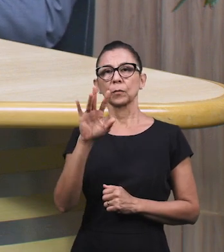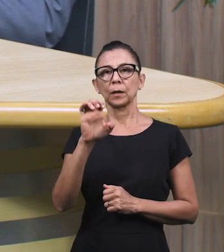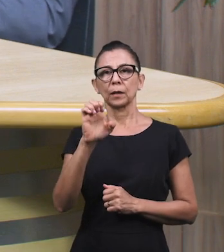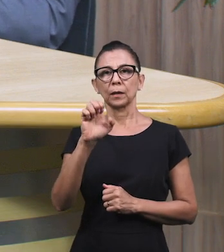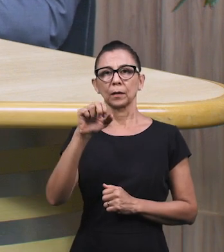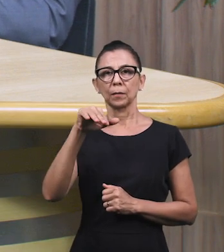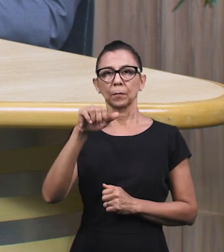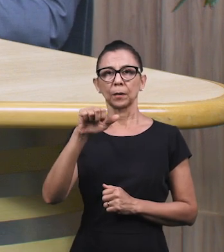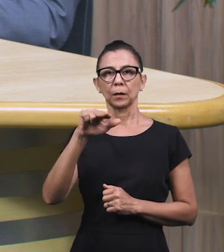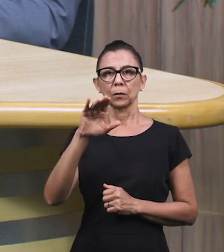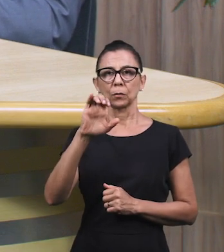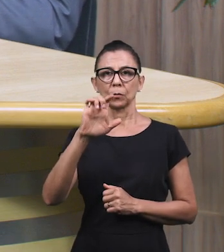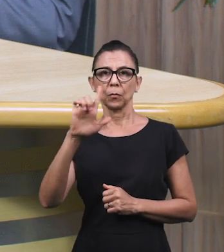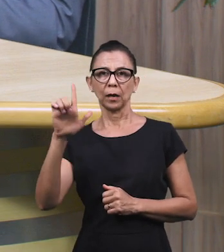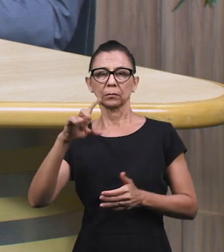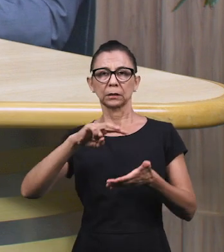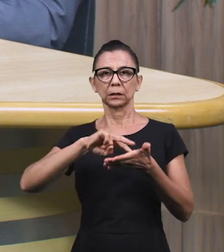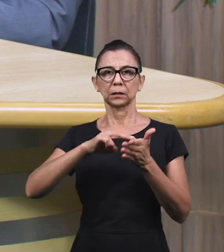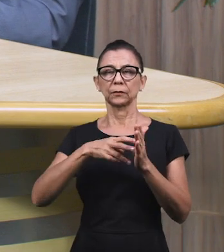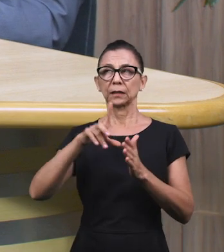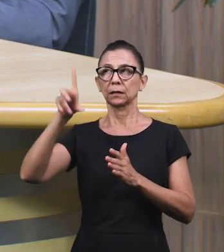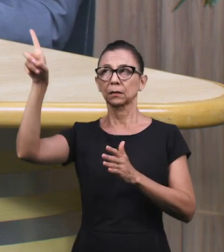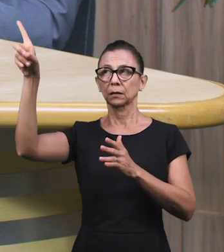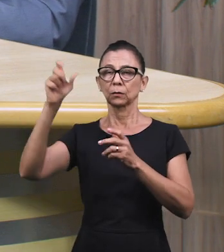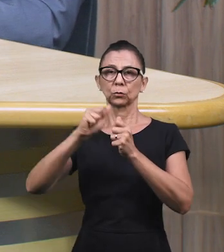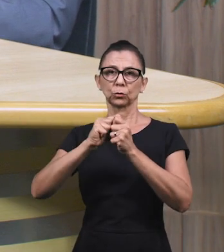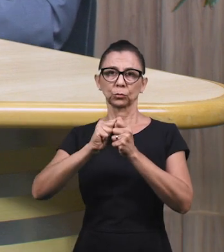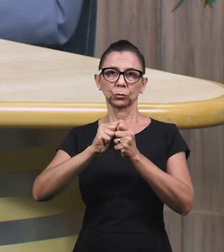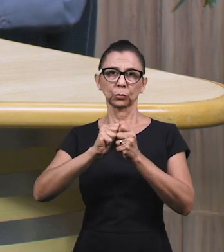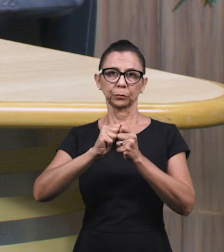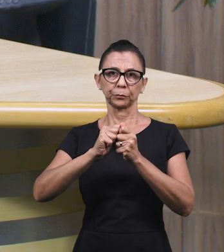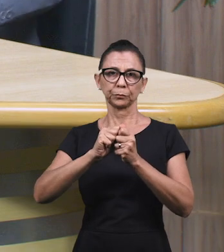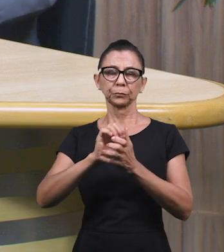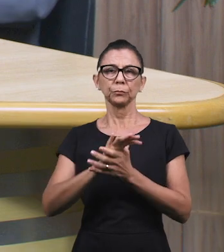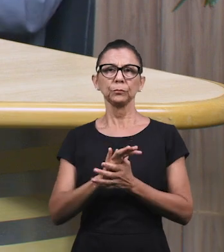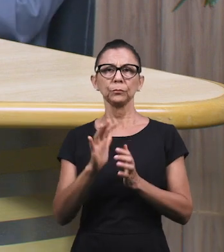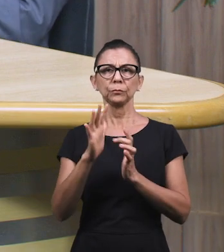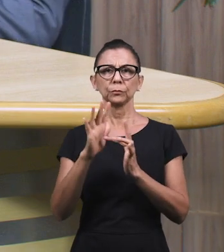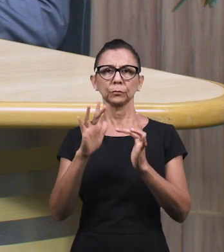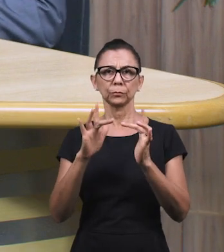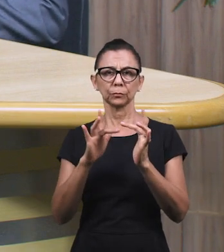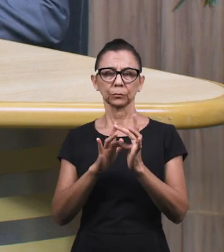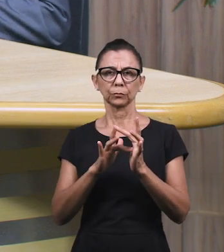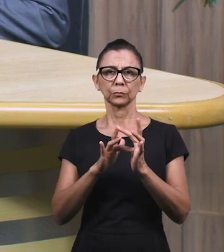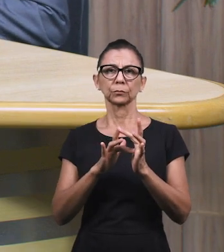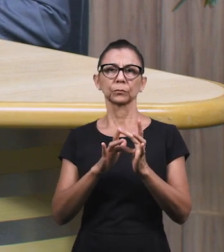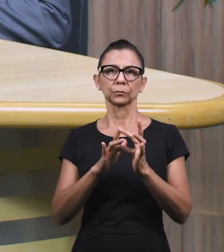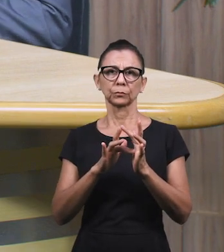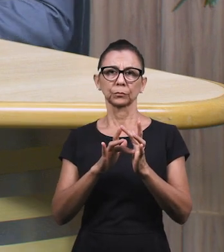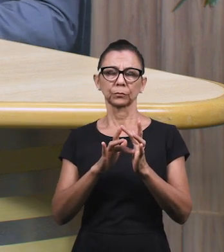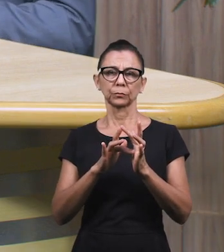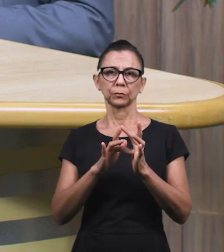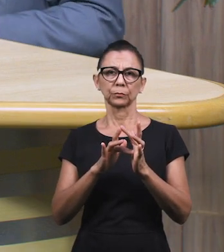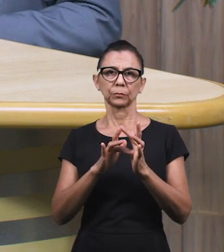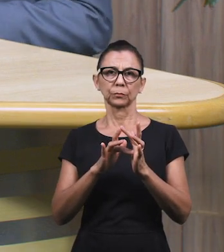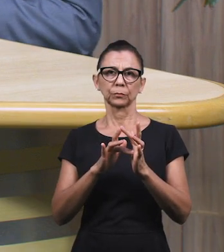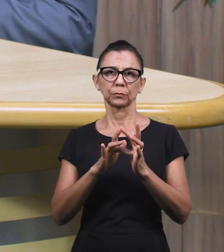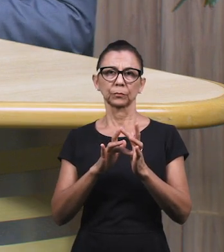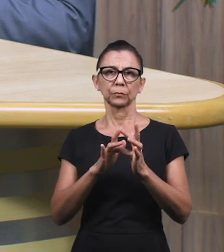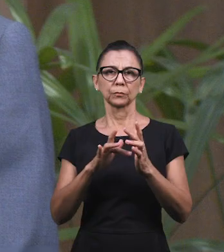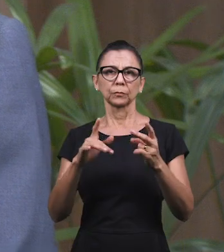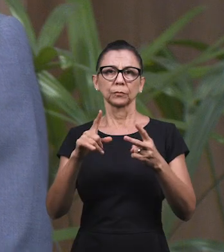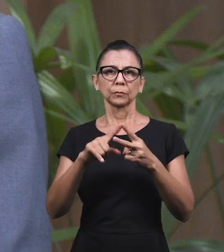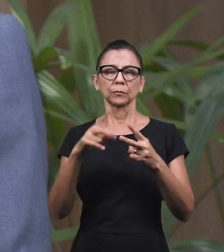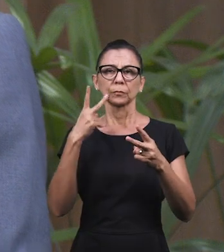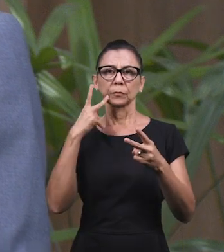Deus conosco. Aí você vê naquilo que é o Jesus, né? Jesus, aí você pergunta da Trindade, mas os três são Deus? Todos três são Deus, porque é um